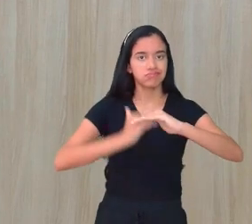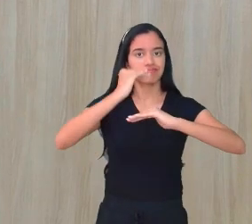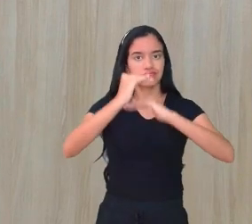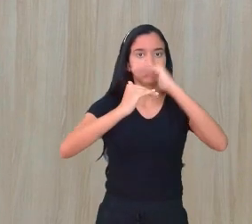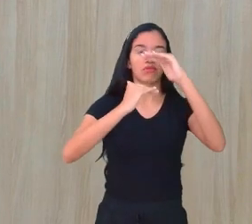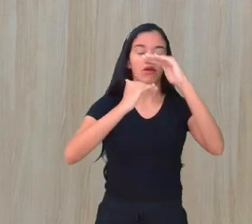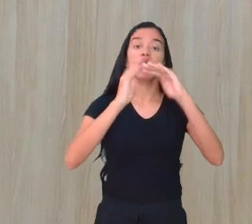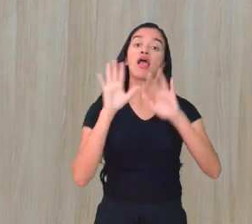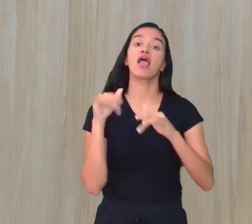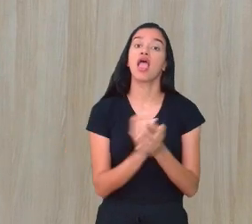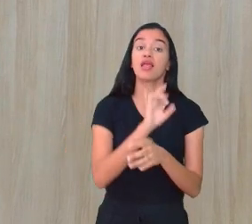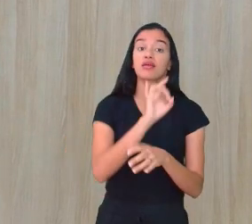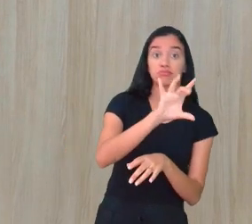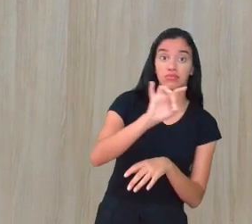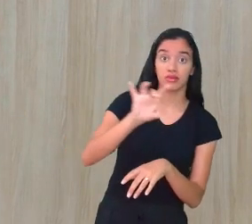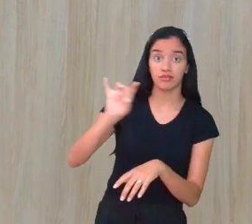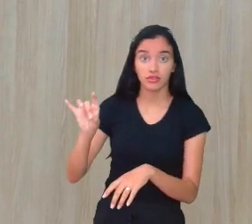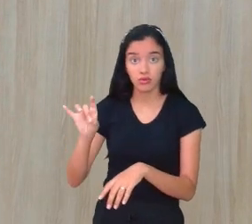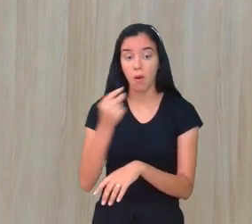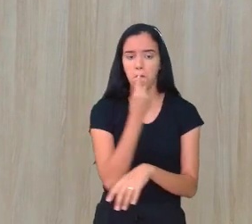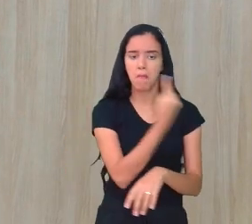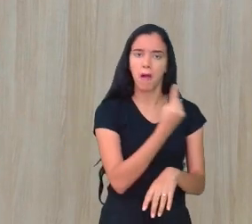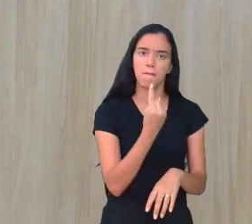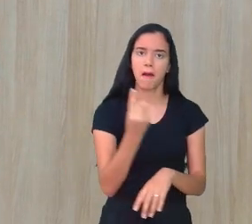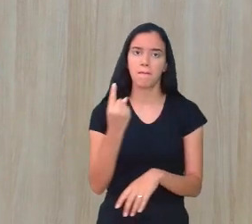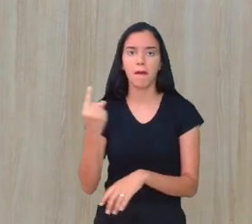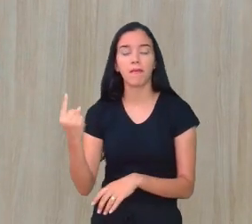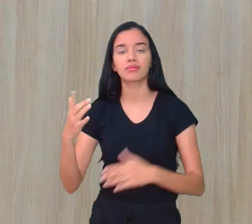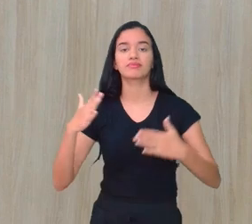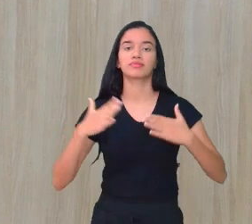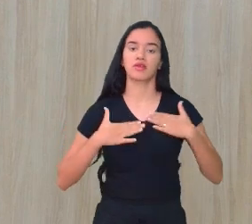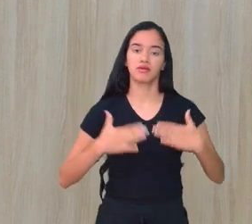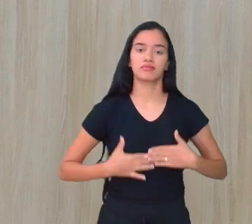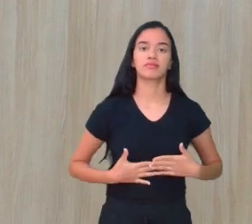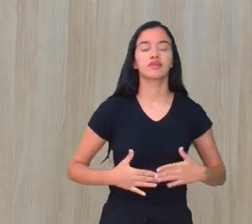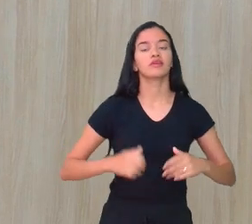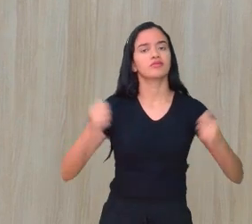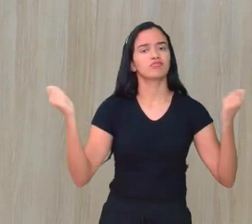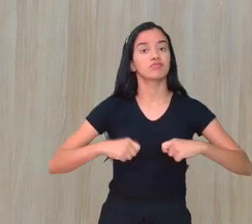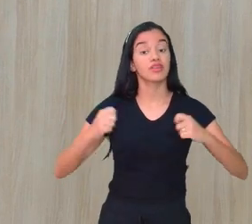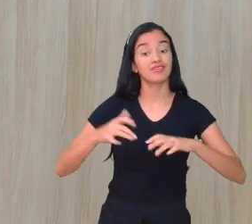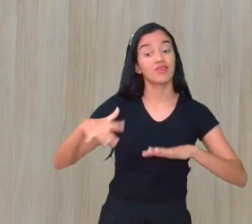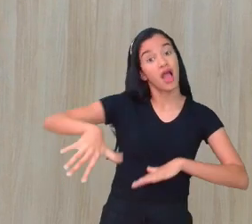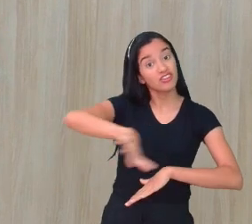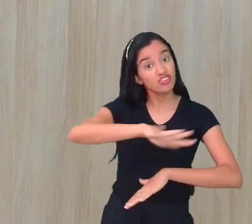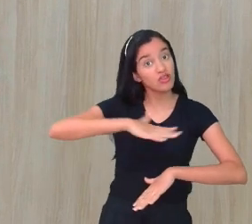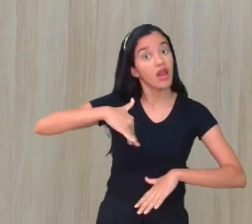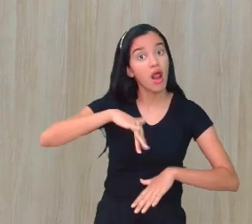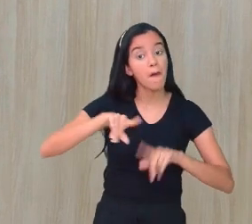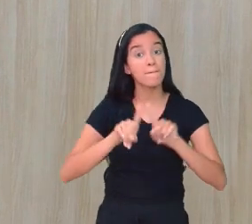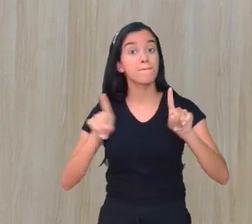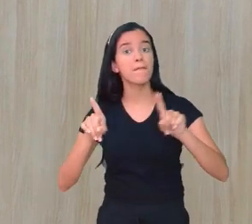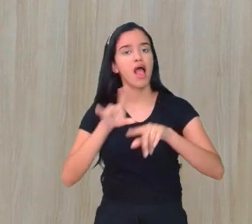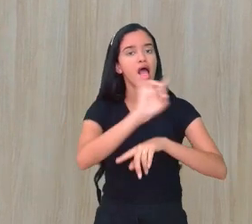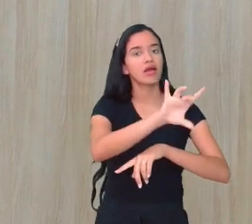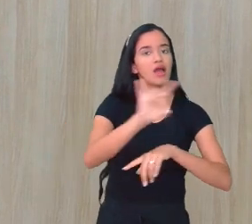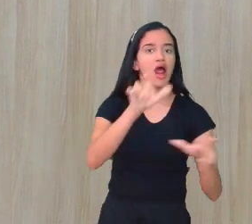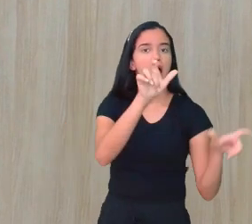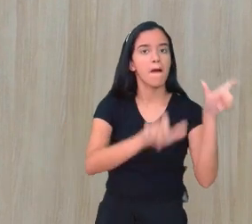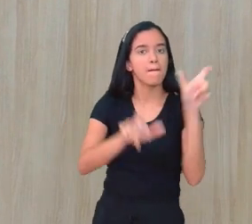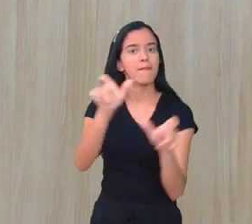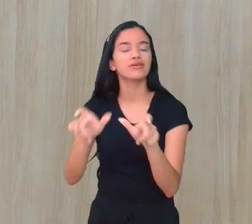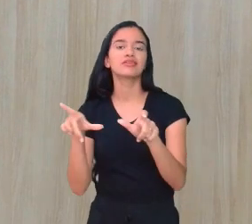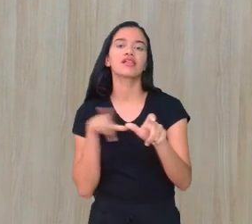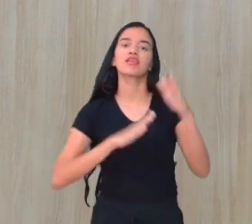E algo que é muito individual, né? A capacidade física, ela existe de uma forma geral, mas cada pessoa tem ali a